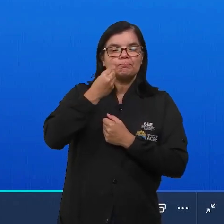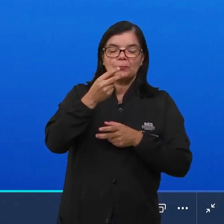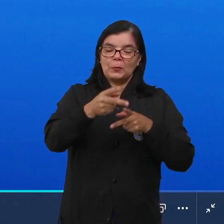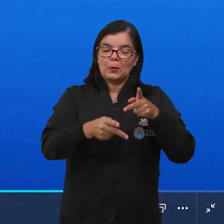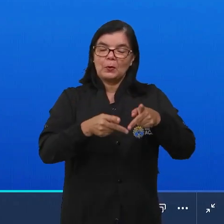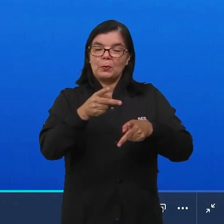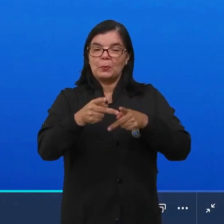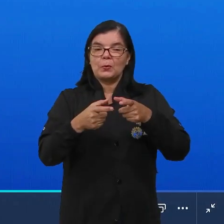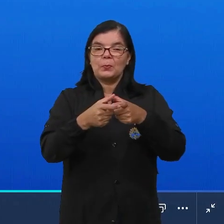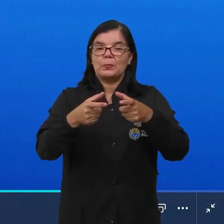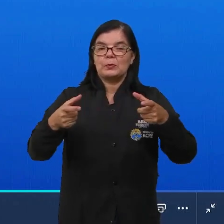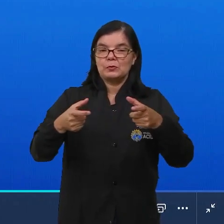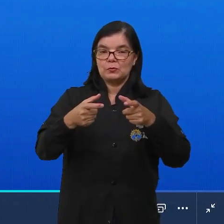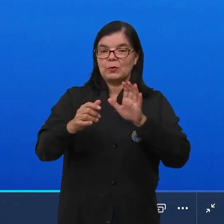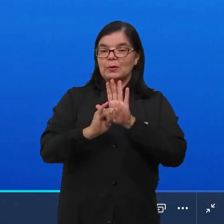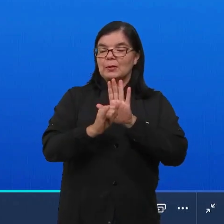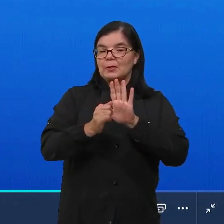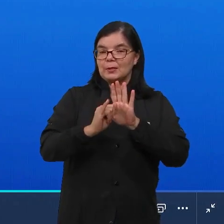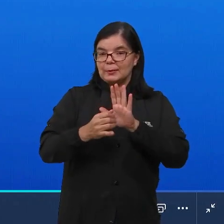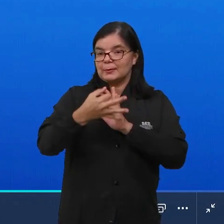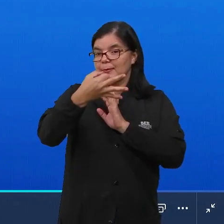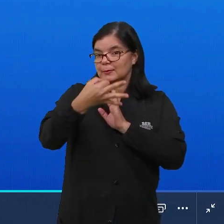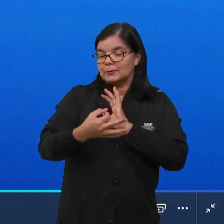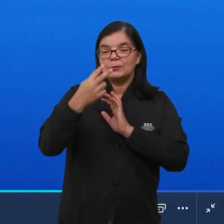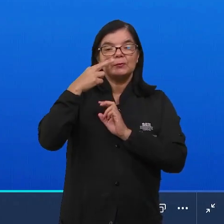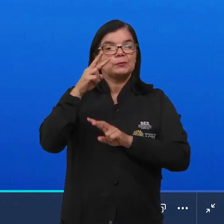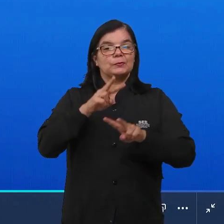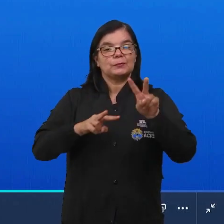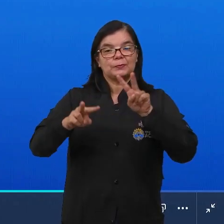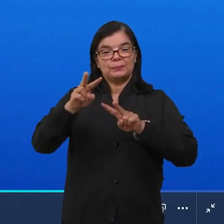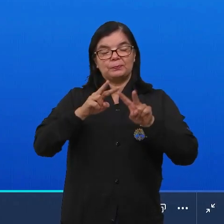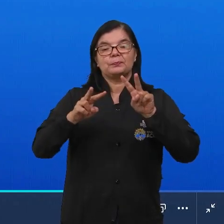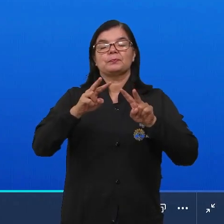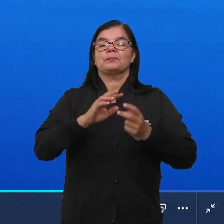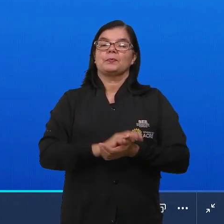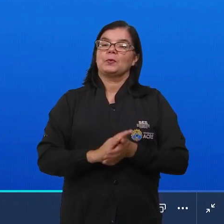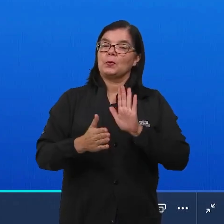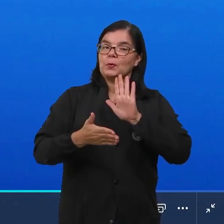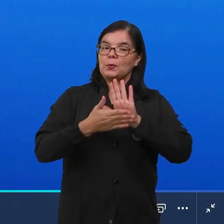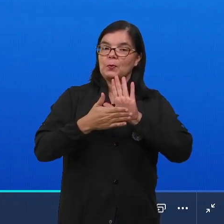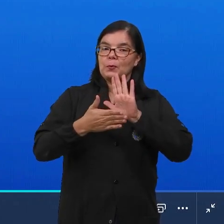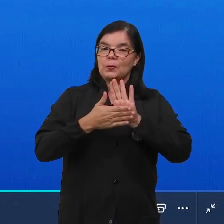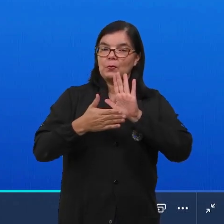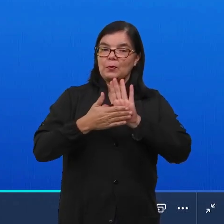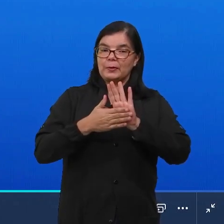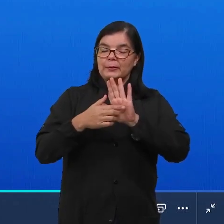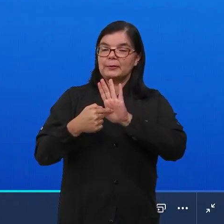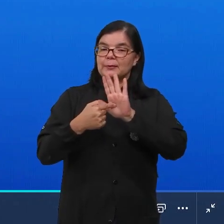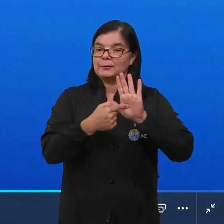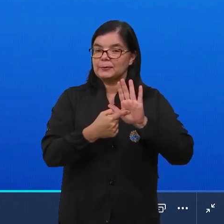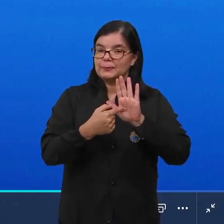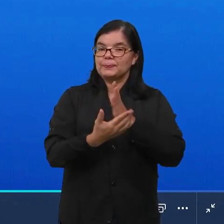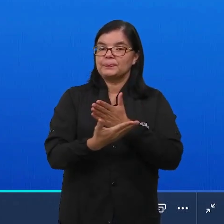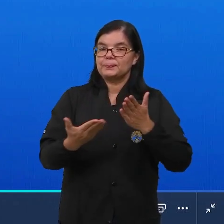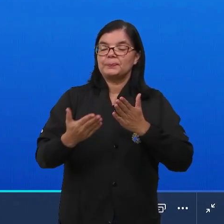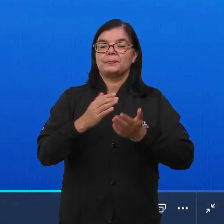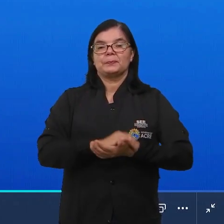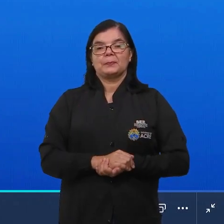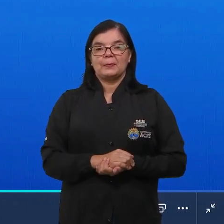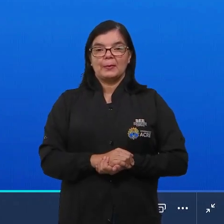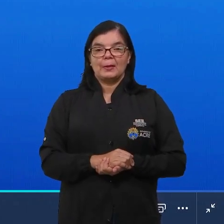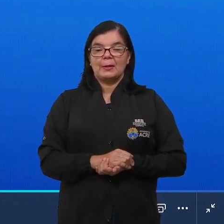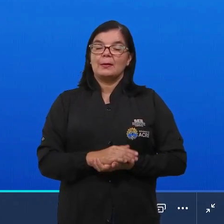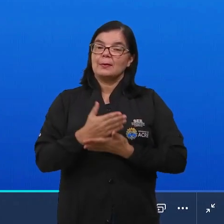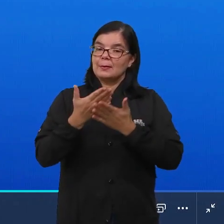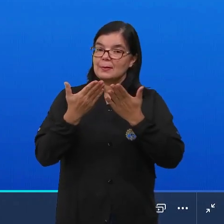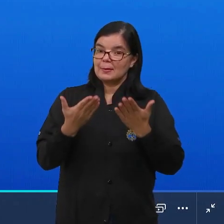o público por meio de uma narrativa visual coerente com a proposta da exposição. Então,